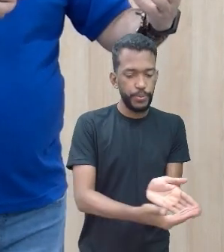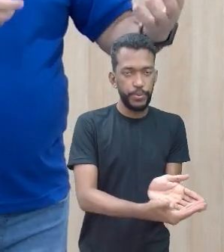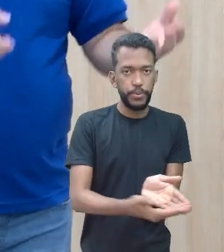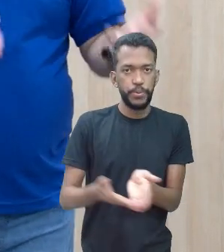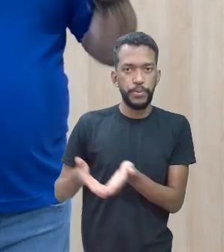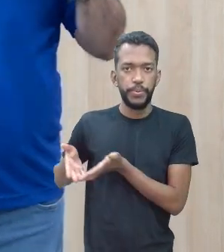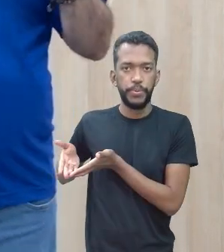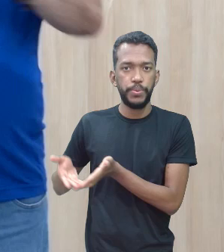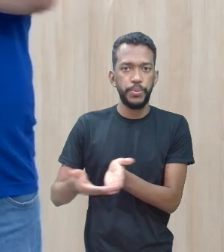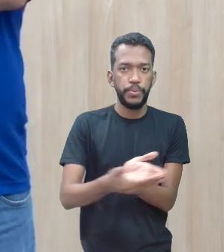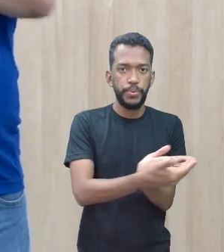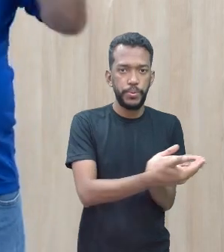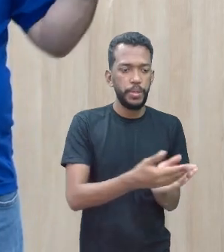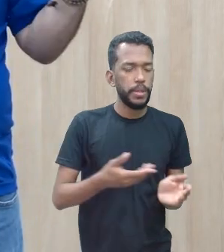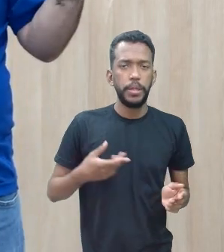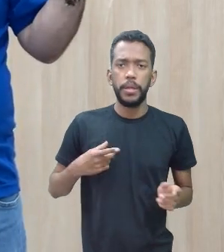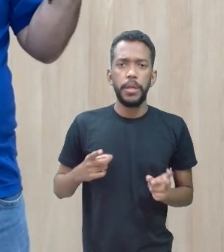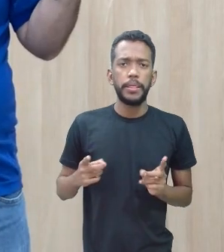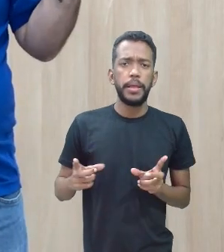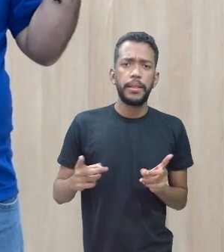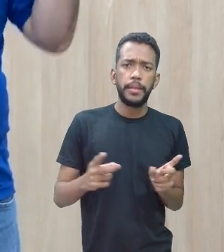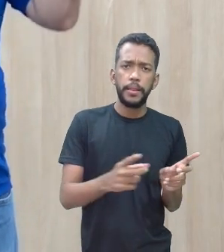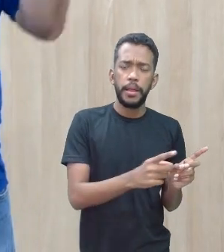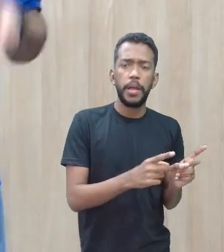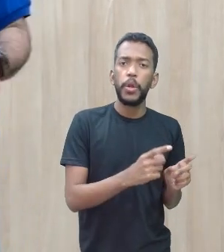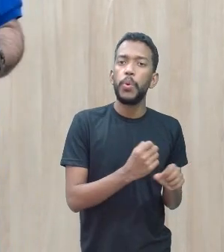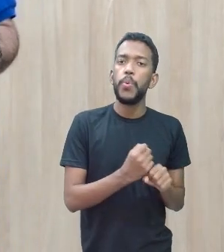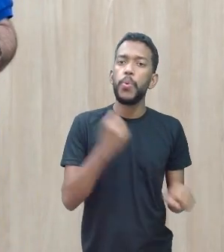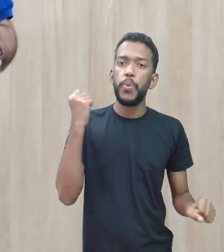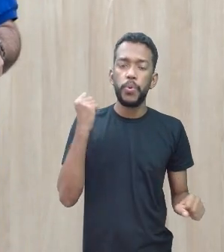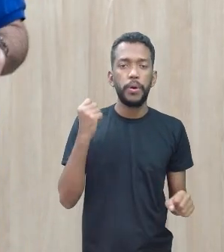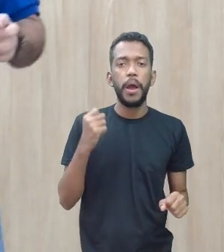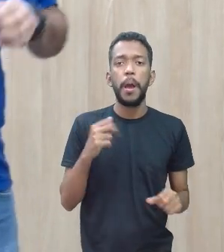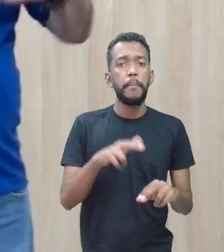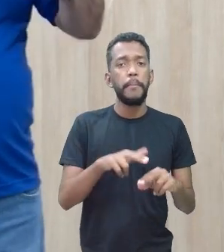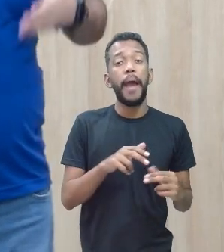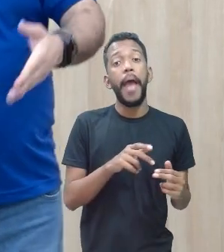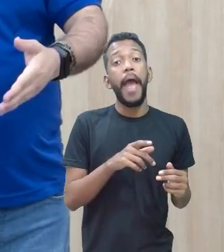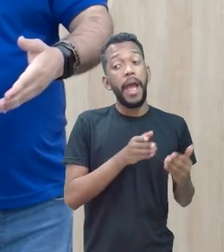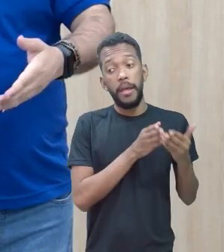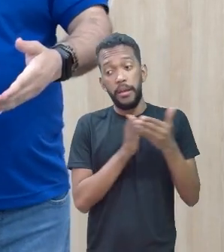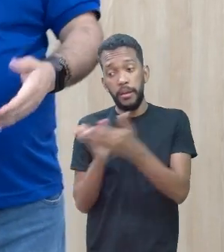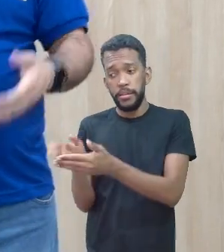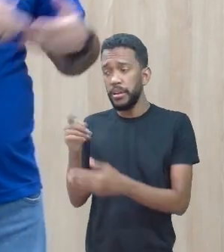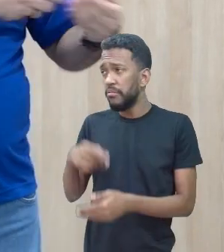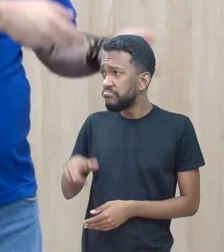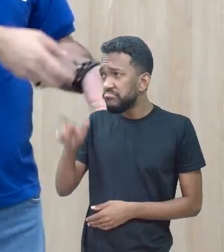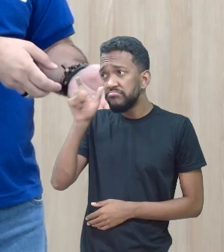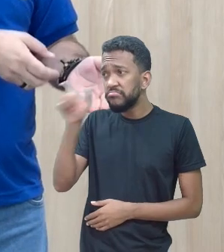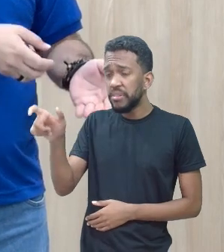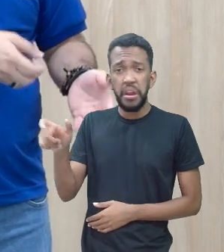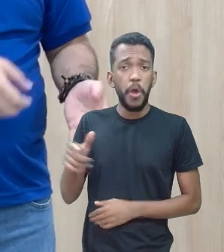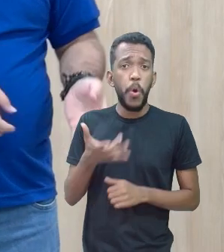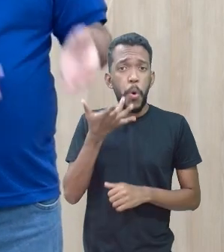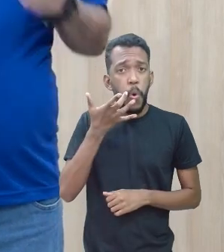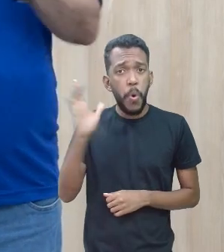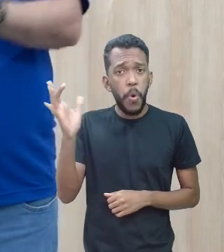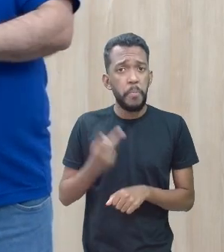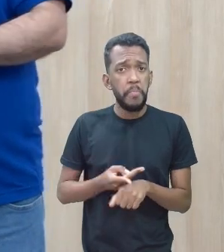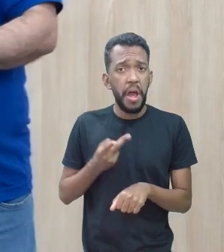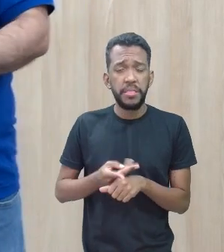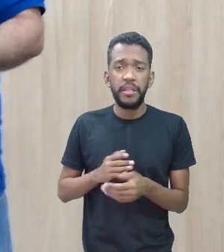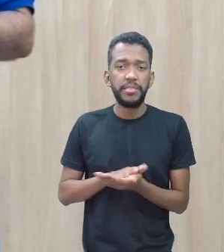lucrativo, de forma que eles não tiveram interesse no território, né? Porque quando chegam aqui não encontram ouro e prata,